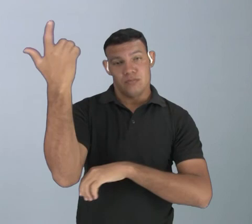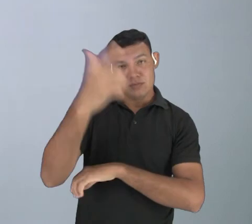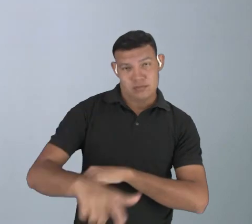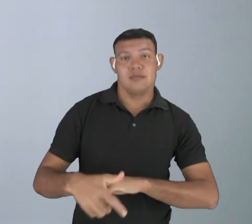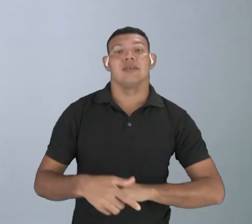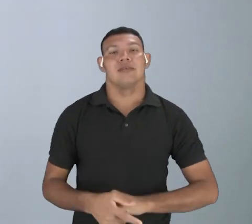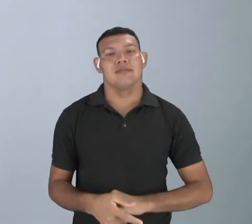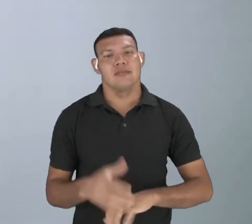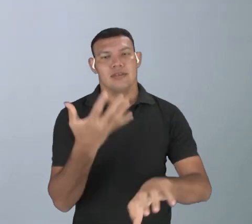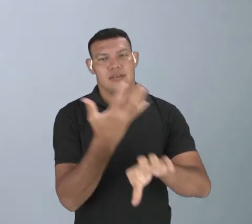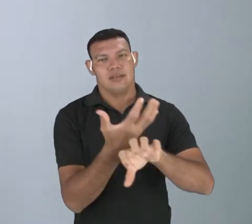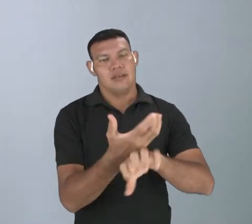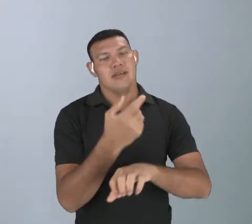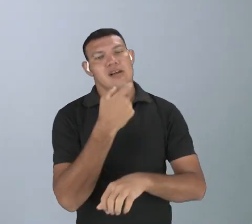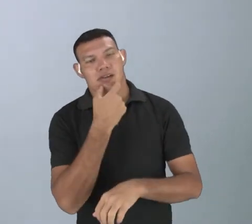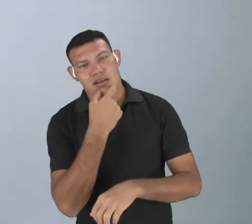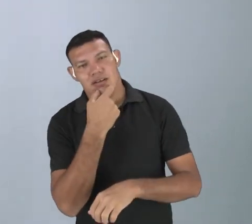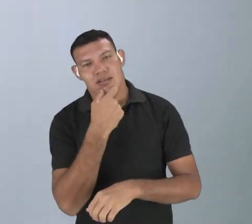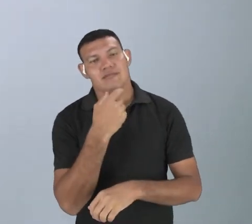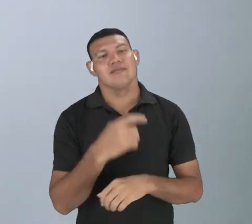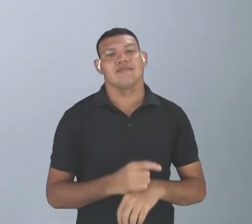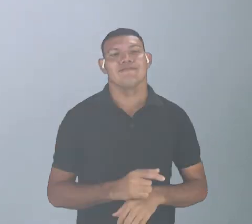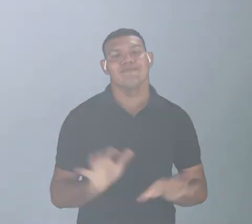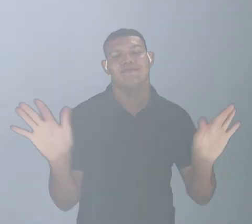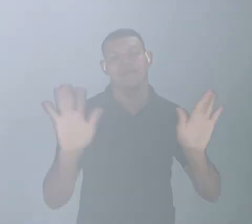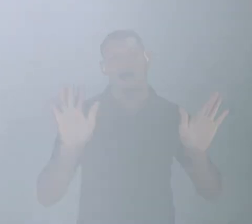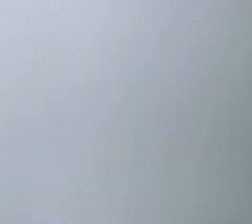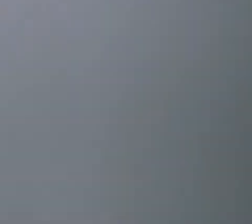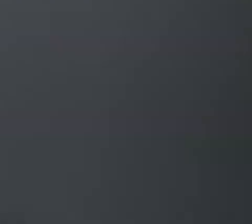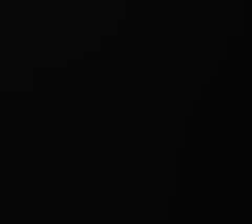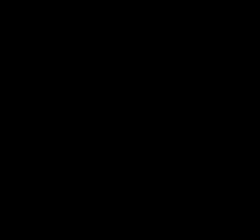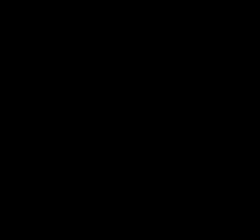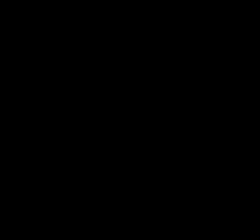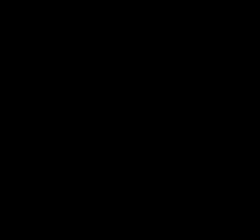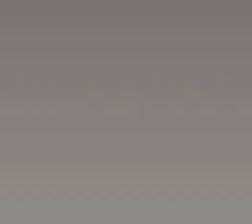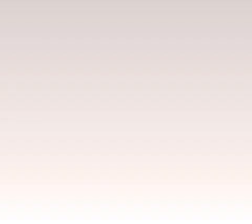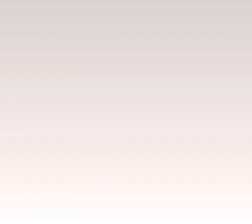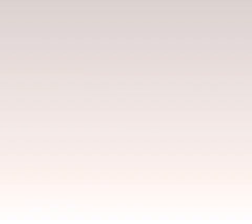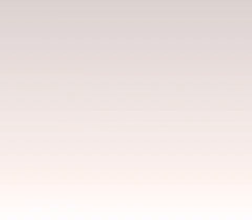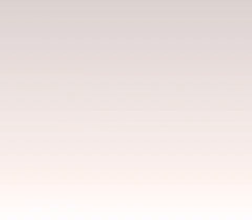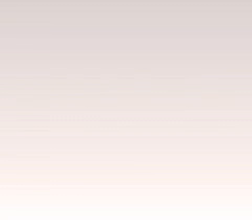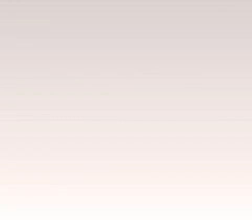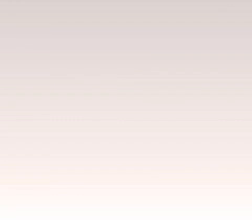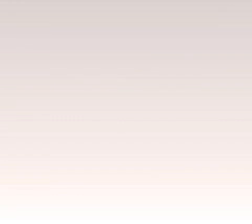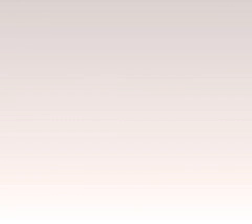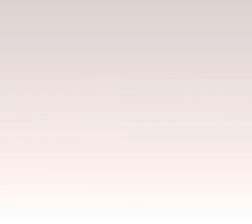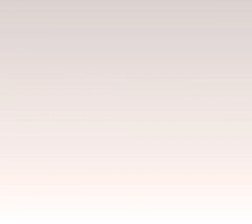aqui da nossa disciplina. Ok? See you next class!